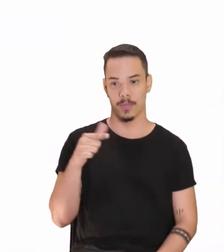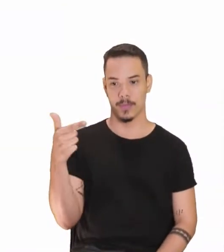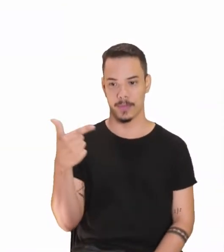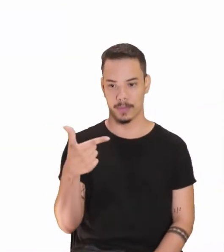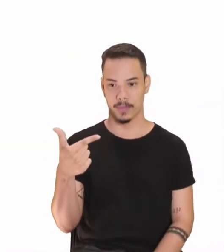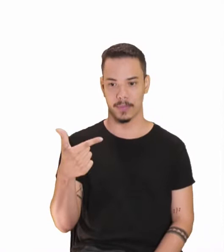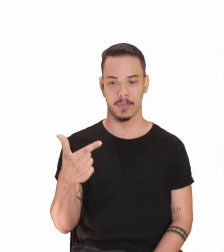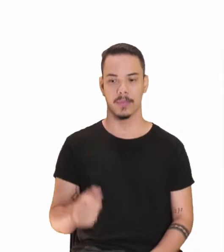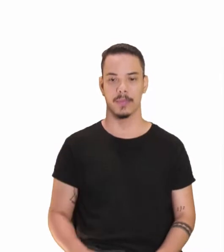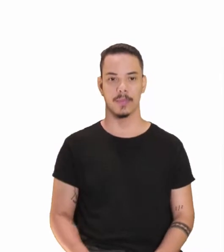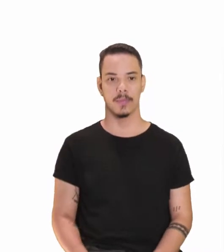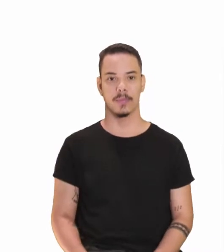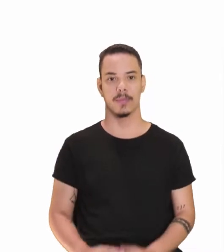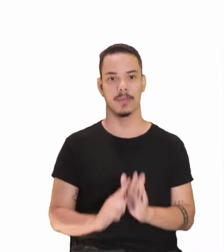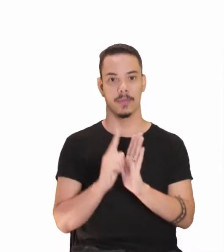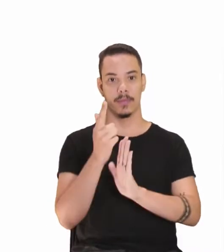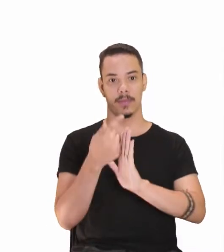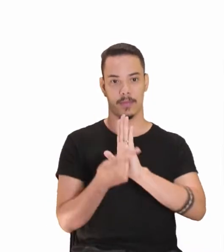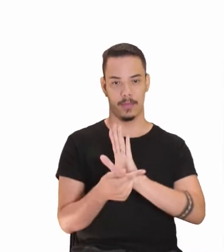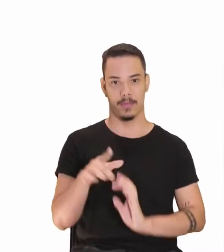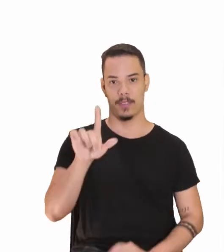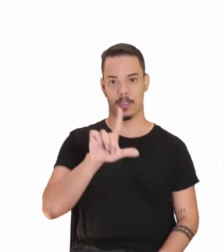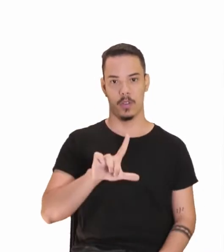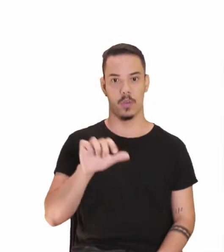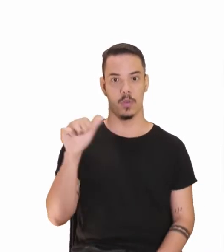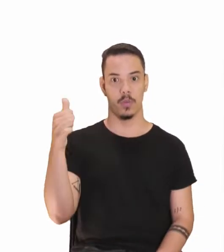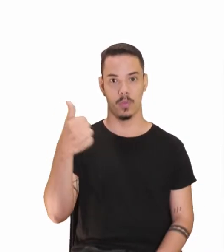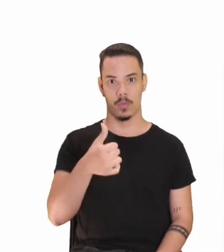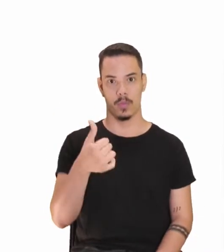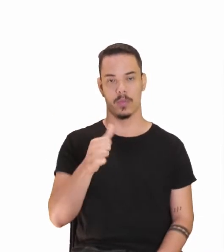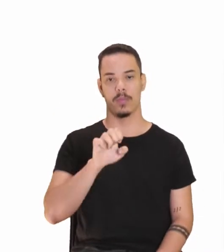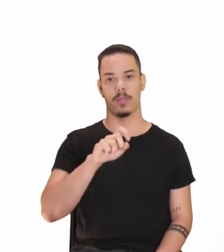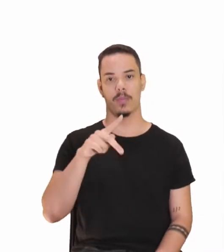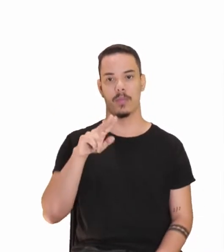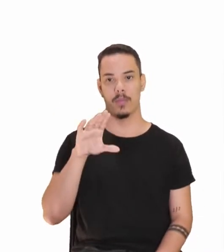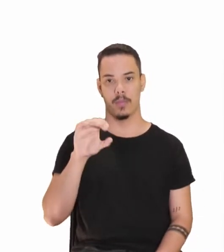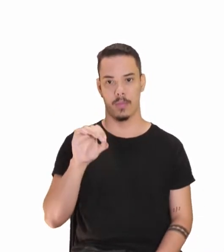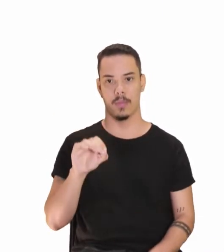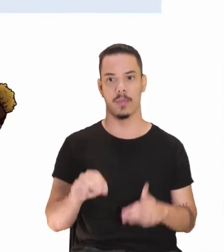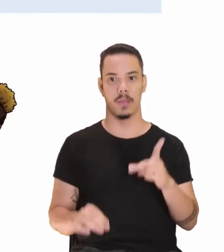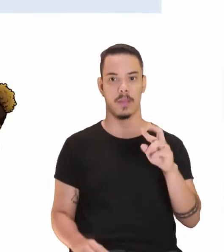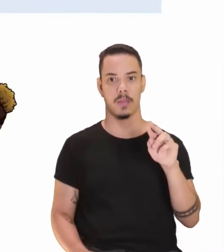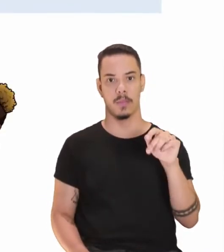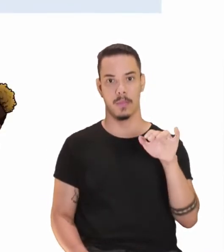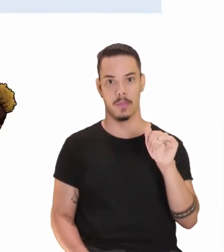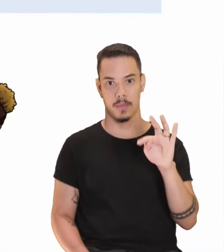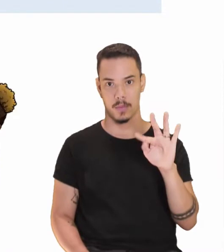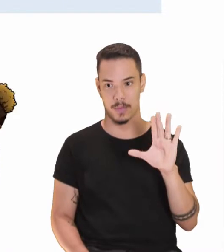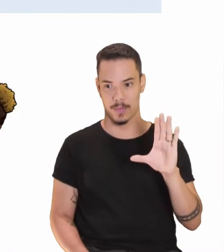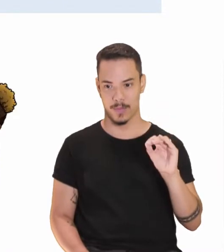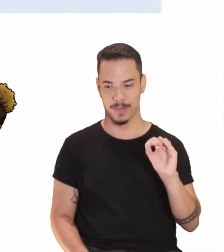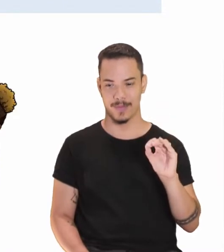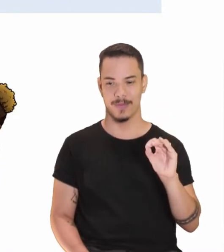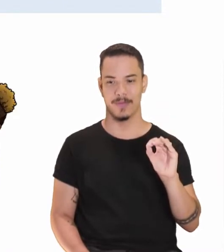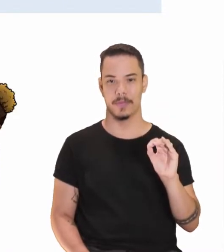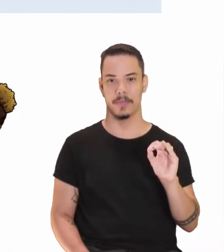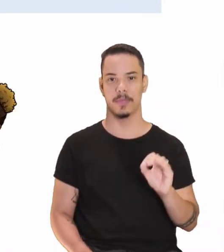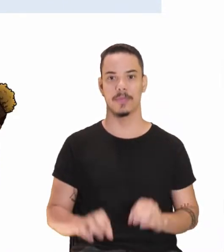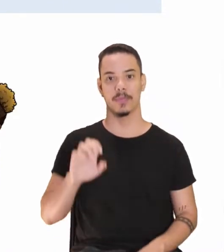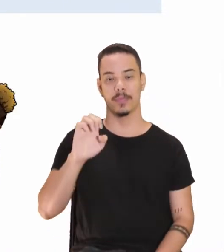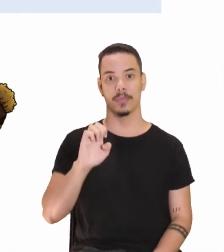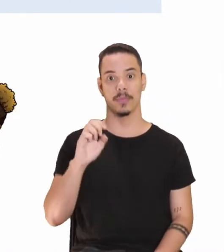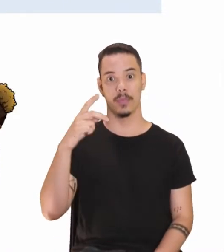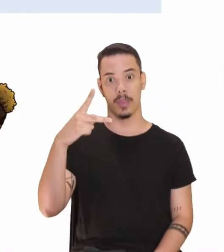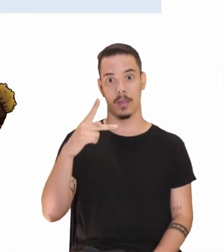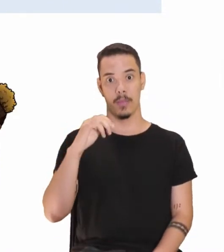28.2, Gêneros Literários 1, o épico e o dramático. Ui, gênero épico.